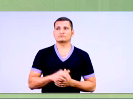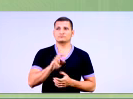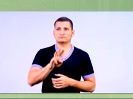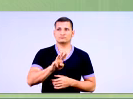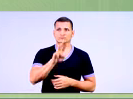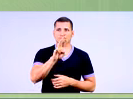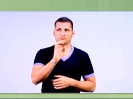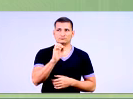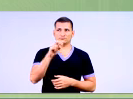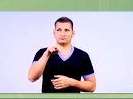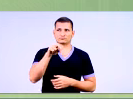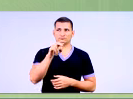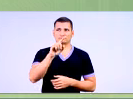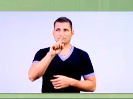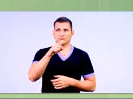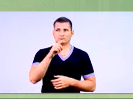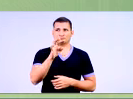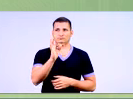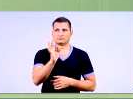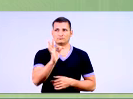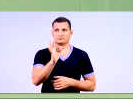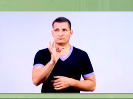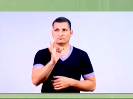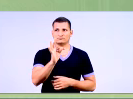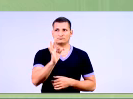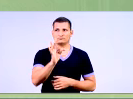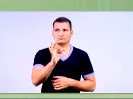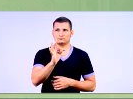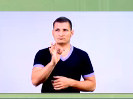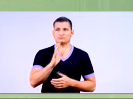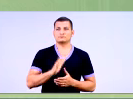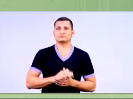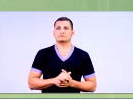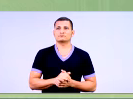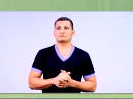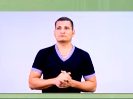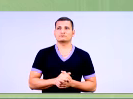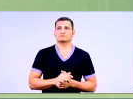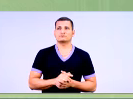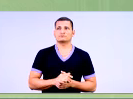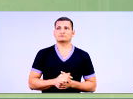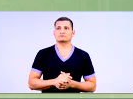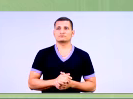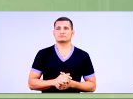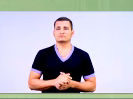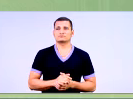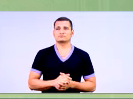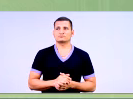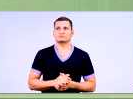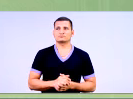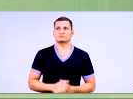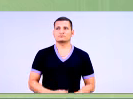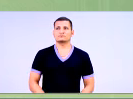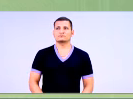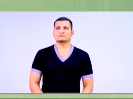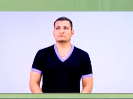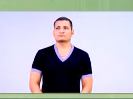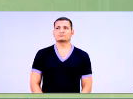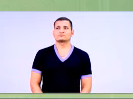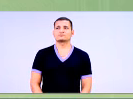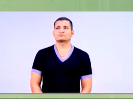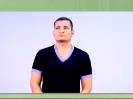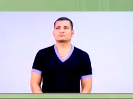ficar won't. Aí o restante da frase, destroy important files in your